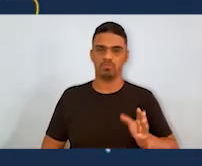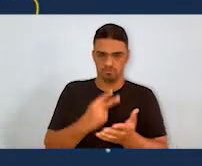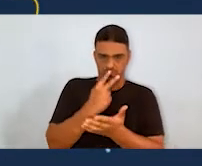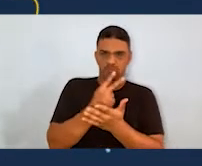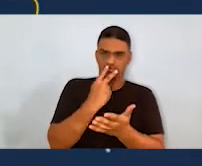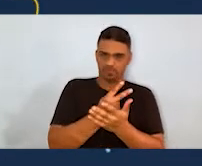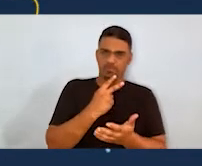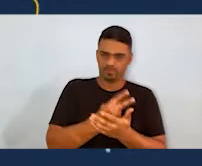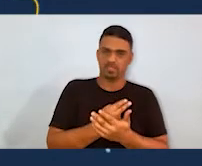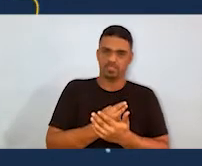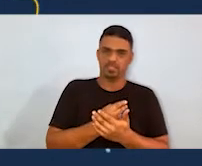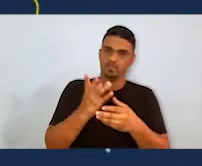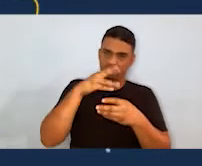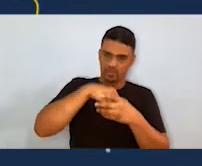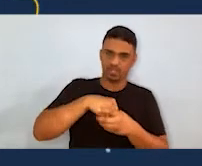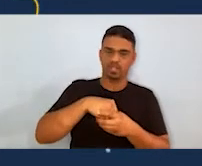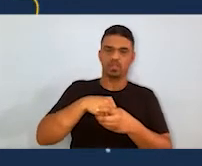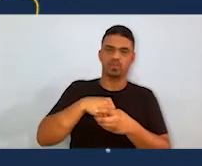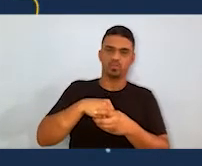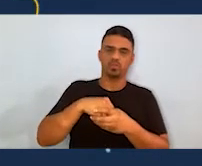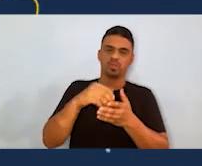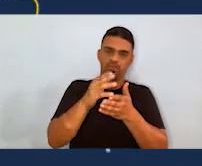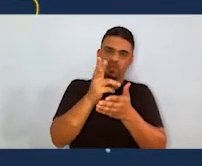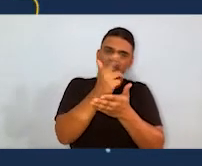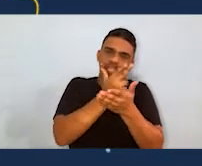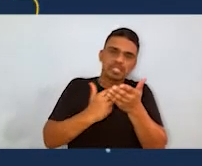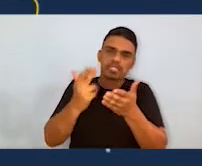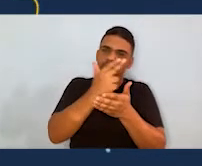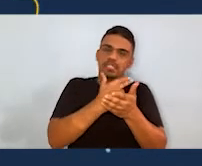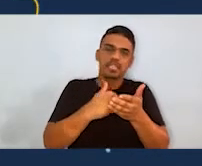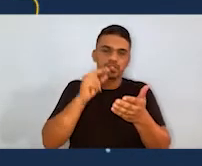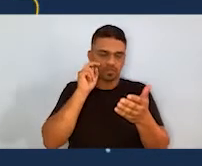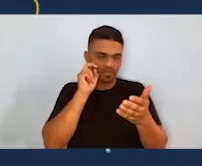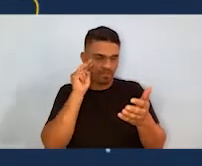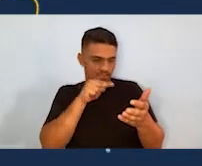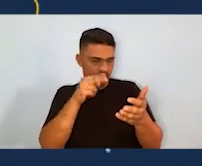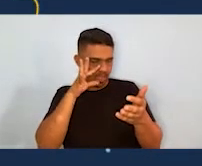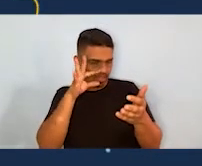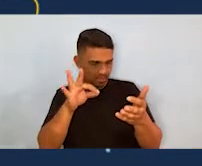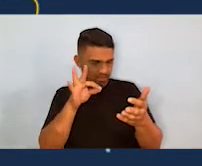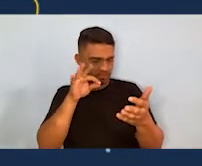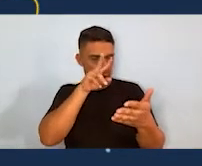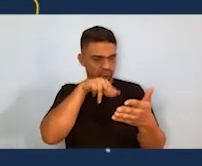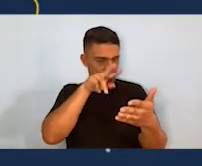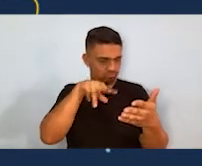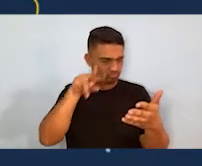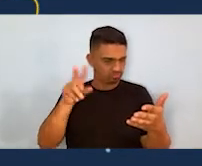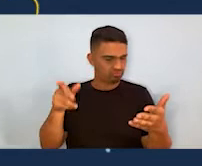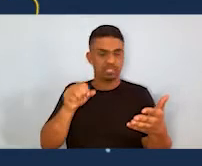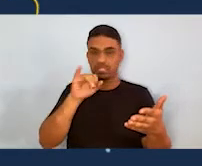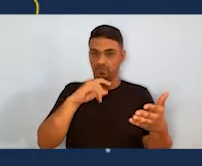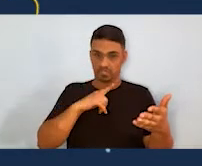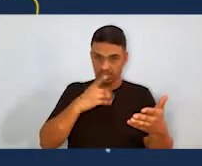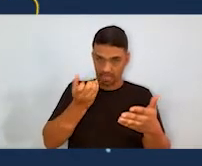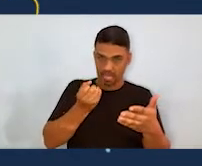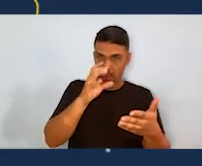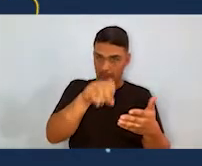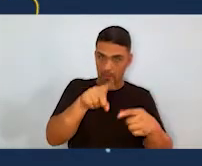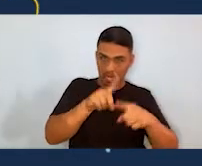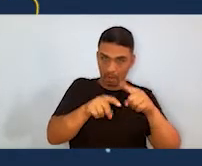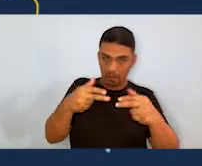minhas artes eu não costumo, quem for olhar minhas artes com atenção, quem quiser pegar como material de